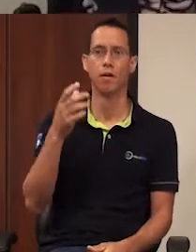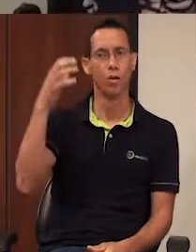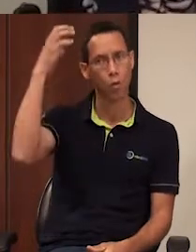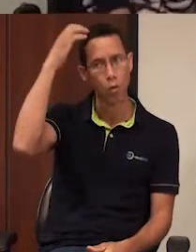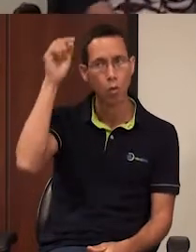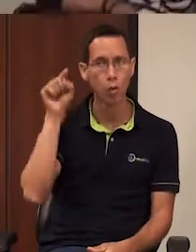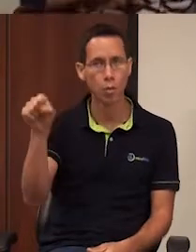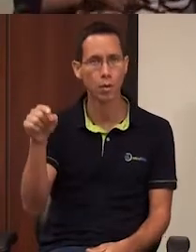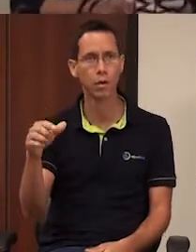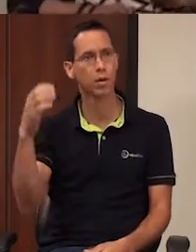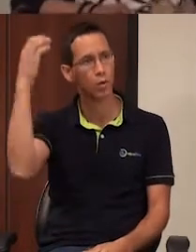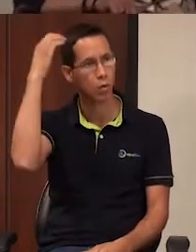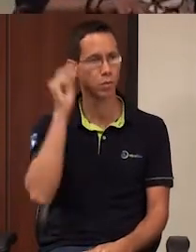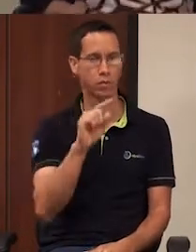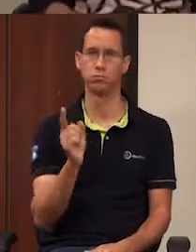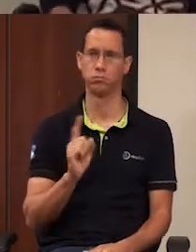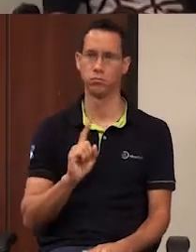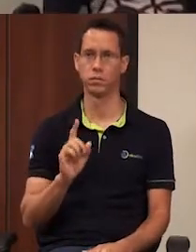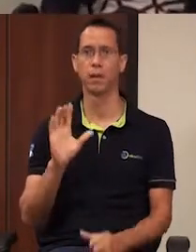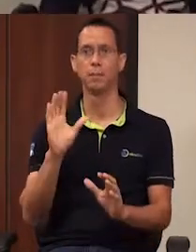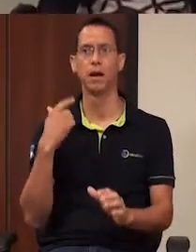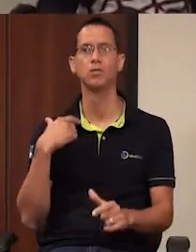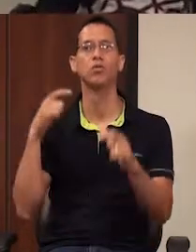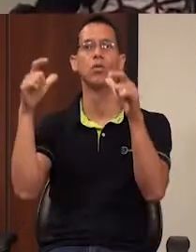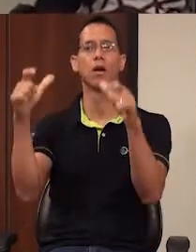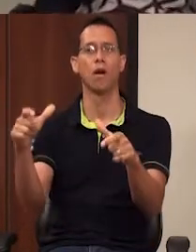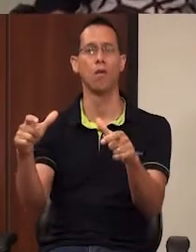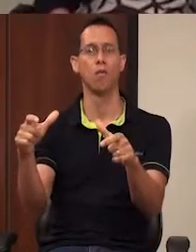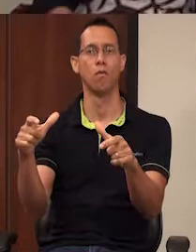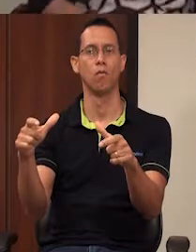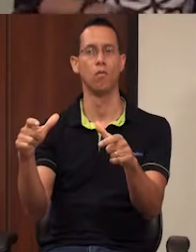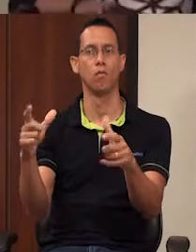ato com o seu filho, mas o local.